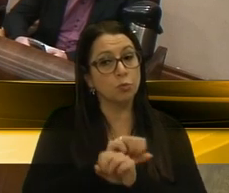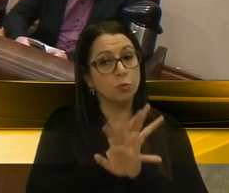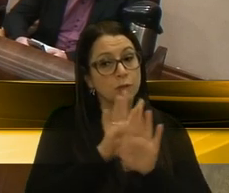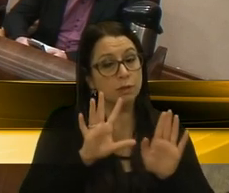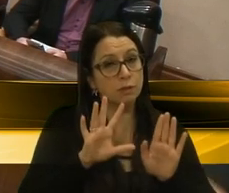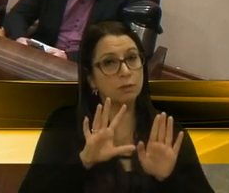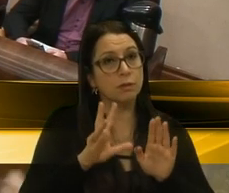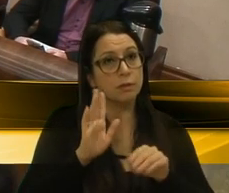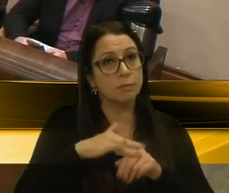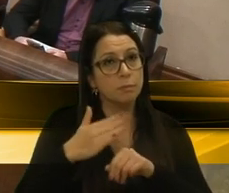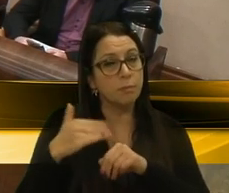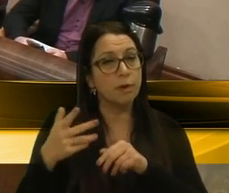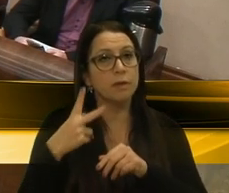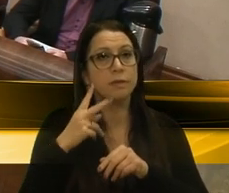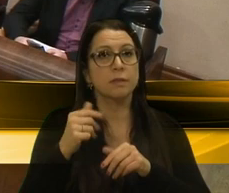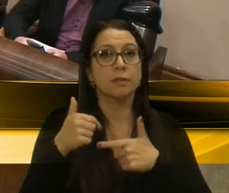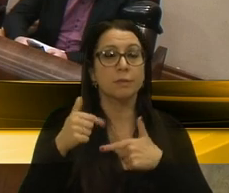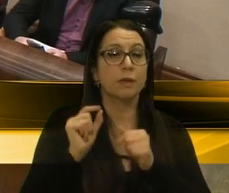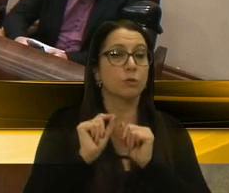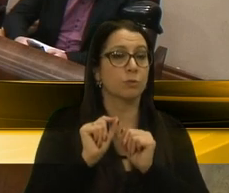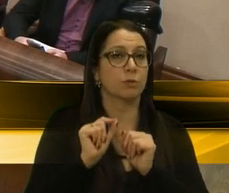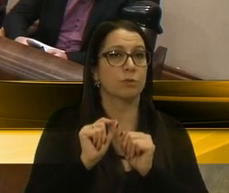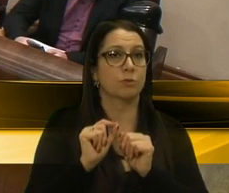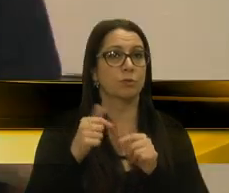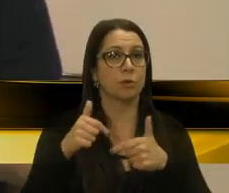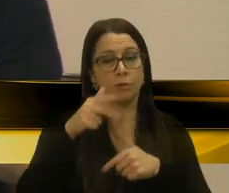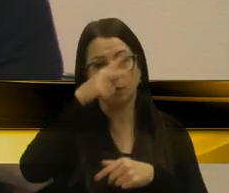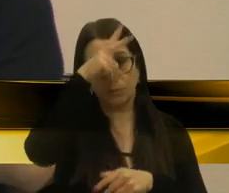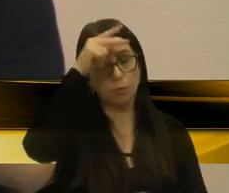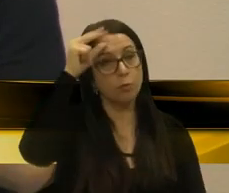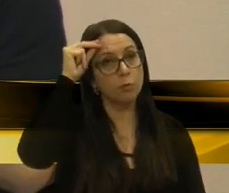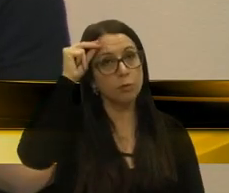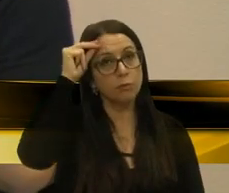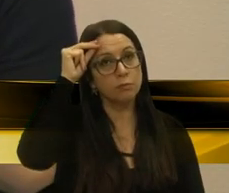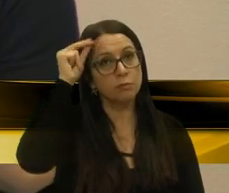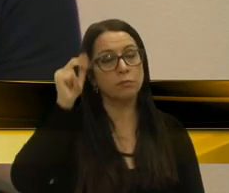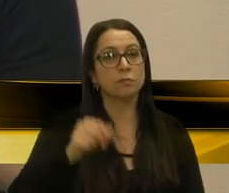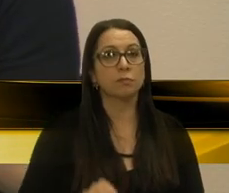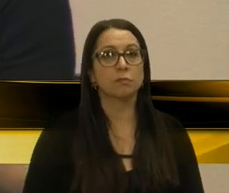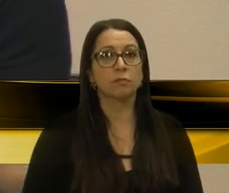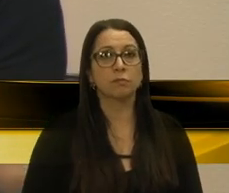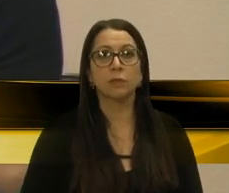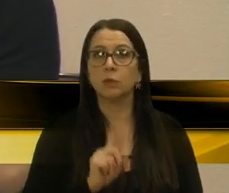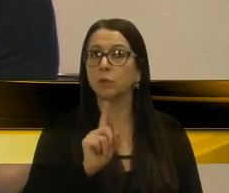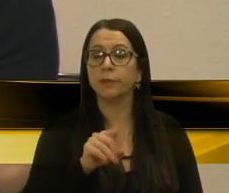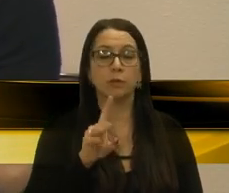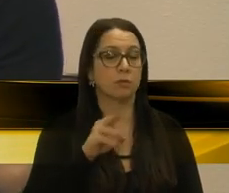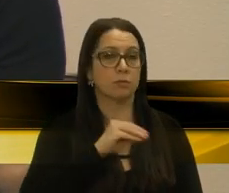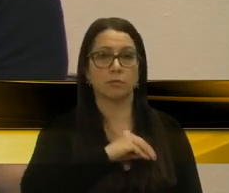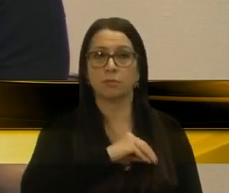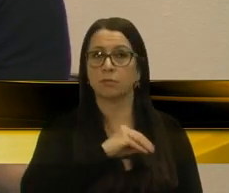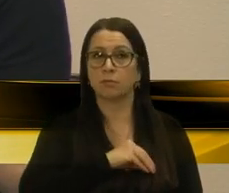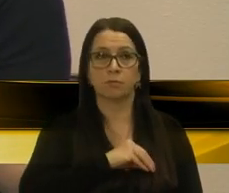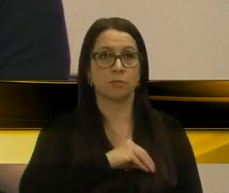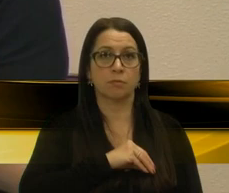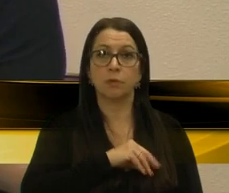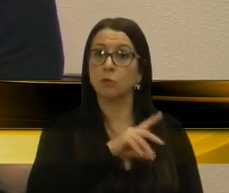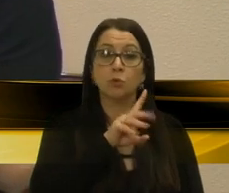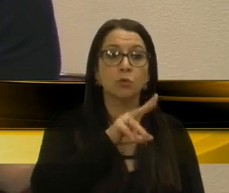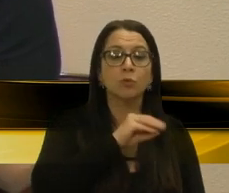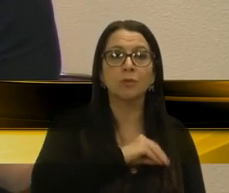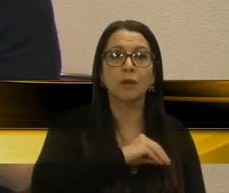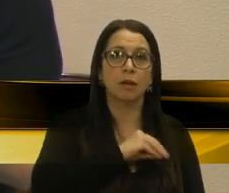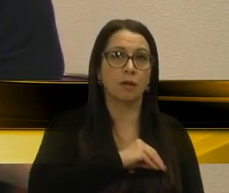acho que cada vez mais a gente tem que trabalhar com isso no serviço público. E a questão não é só salarial, não é só o